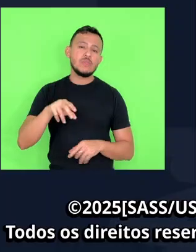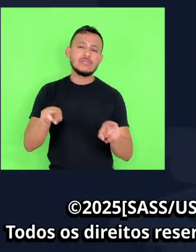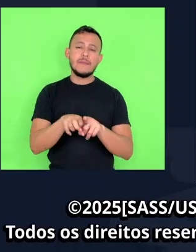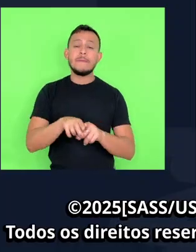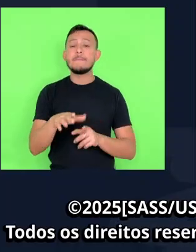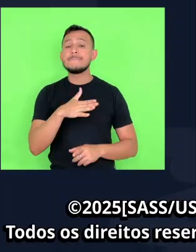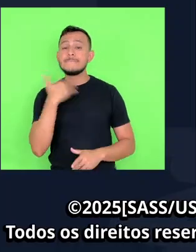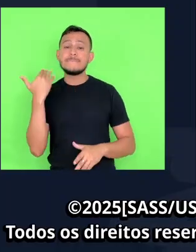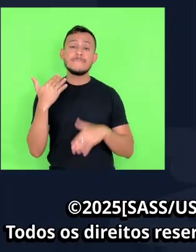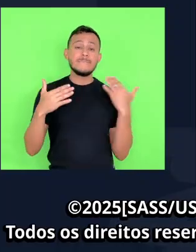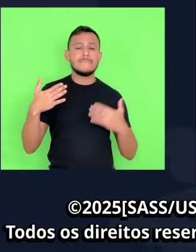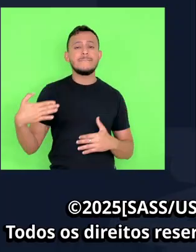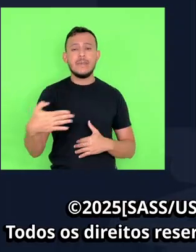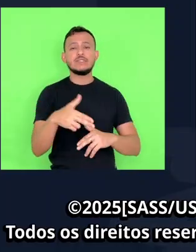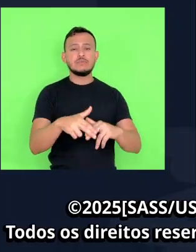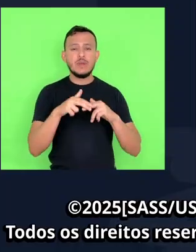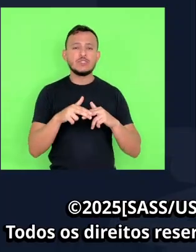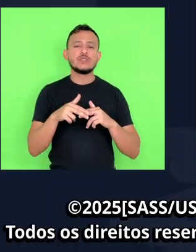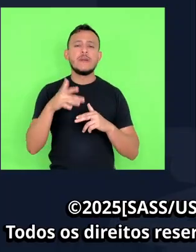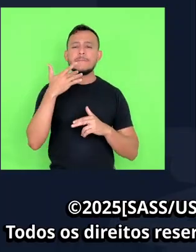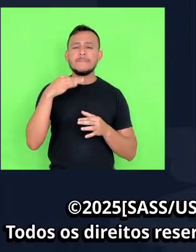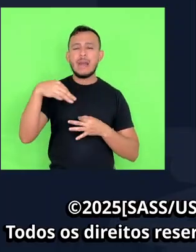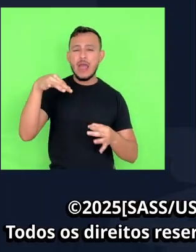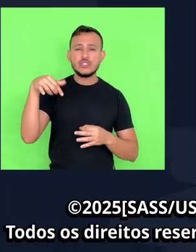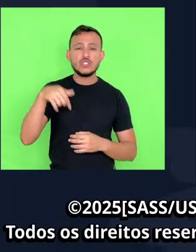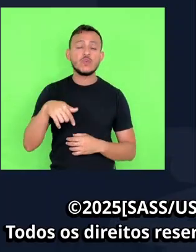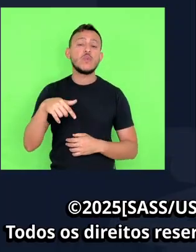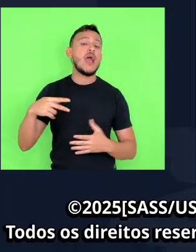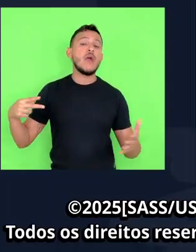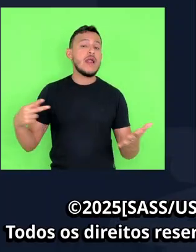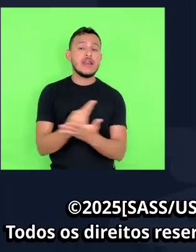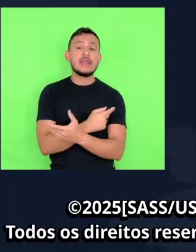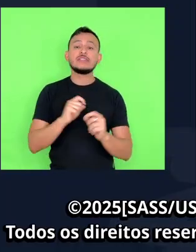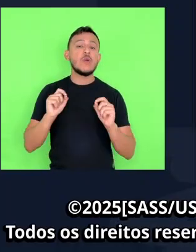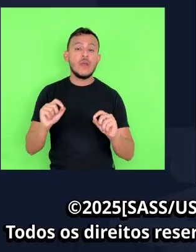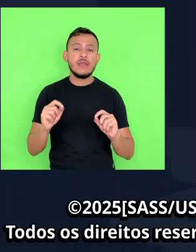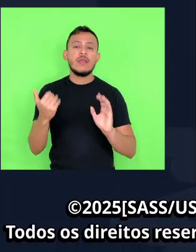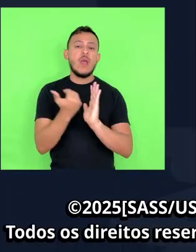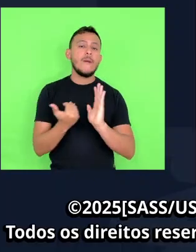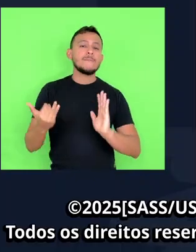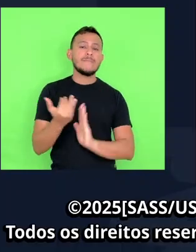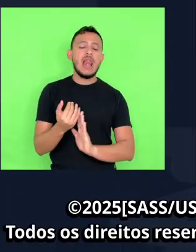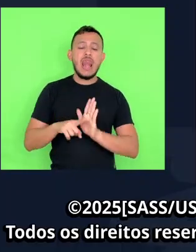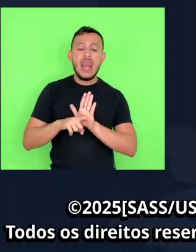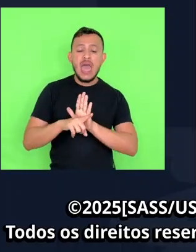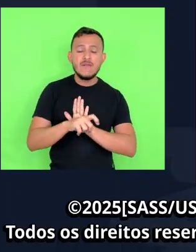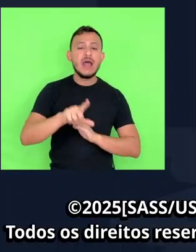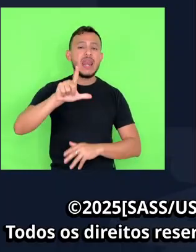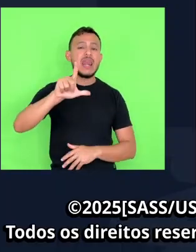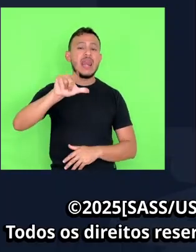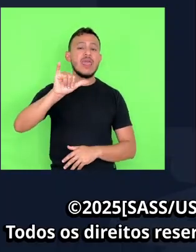de peixes pela ingestão de microplásticos, eles vão ocasionar o aumento de larvas de